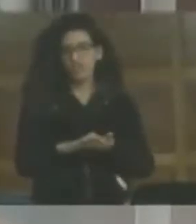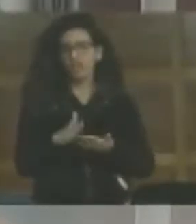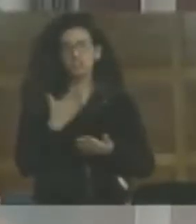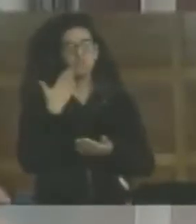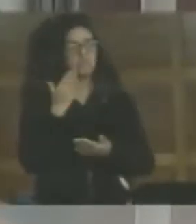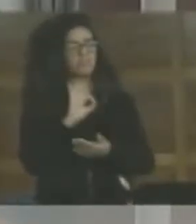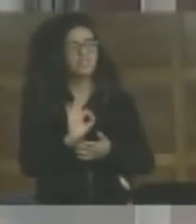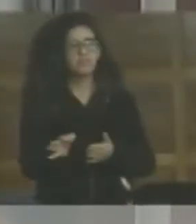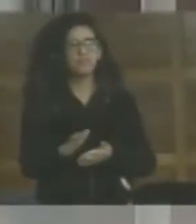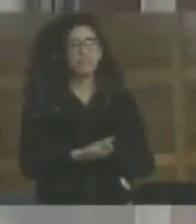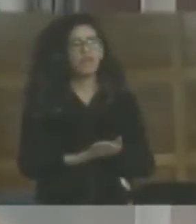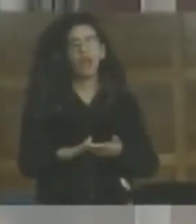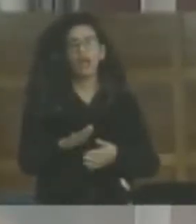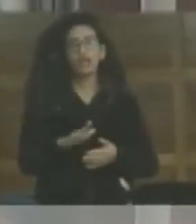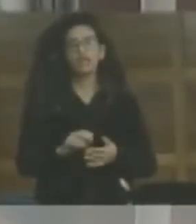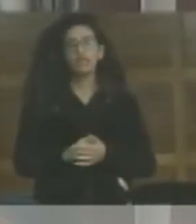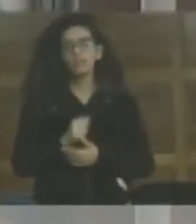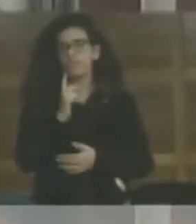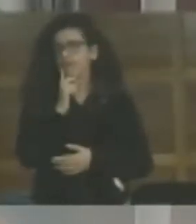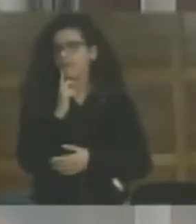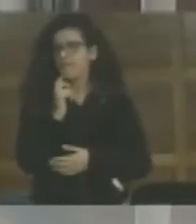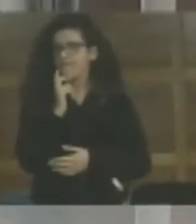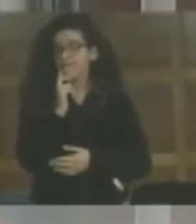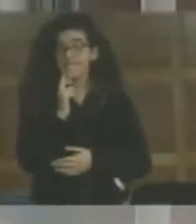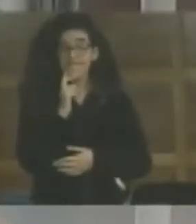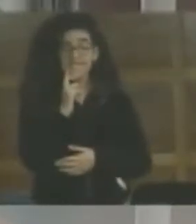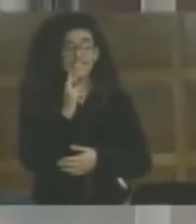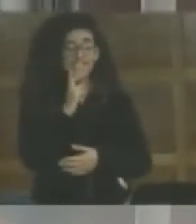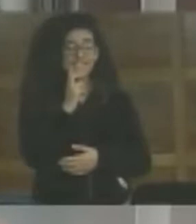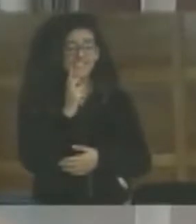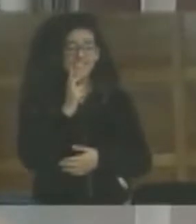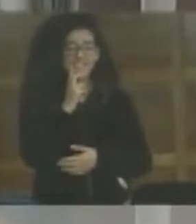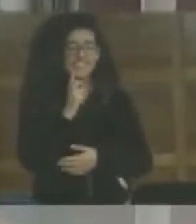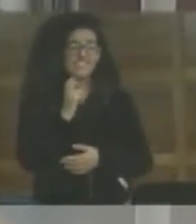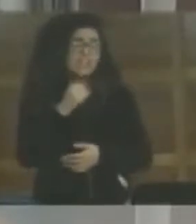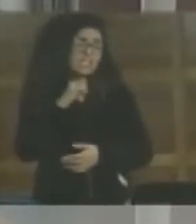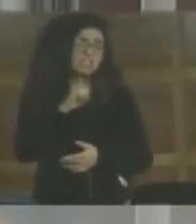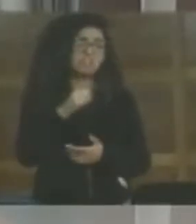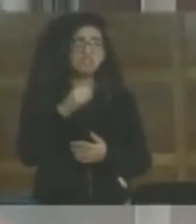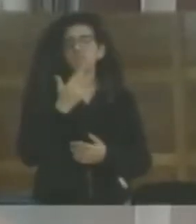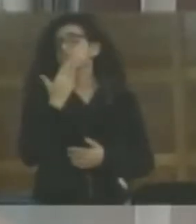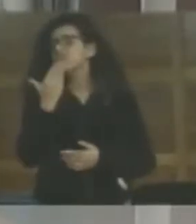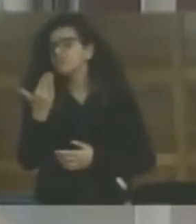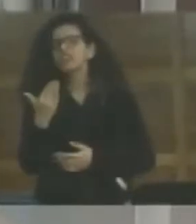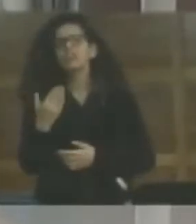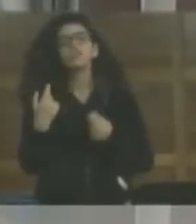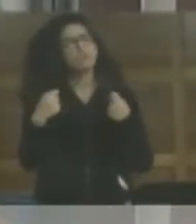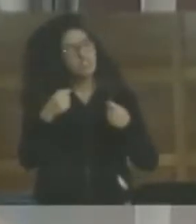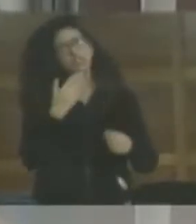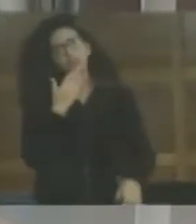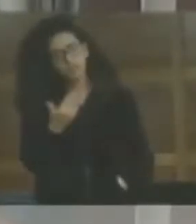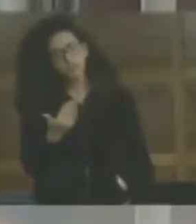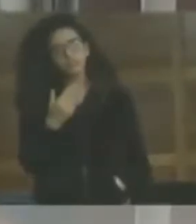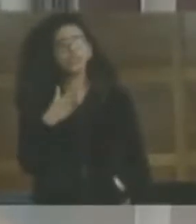pedido aumento de carga. Então, se não foi pedido, que se peça imediatamente, é o que a gente tem a dizer, que se peça